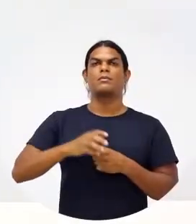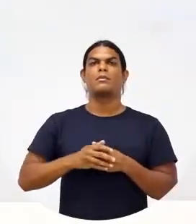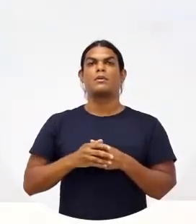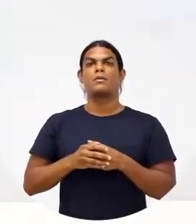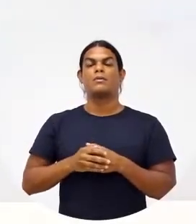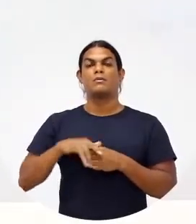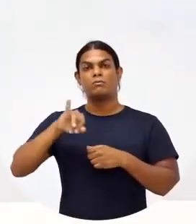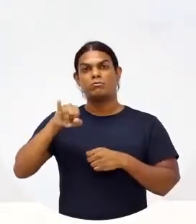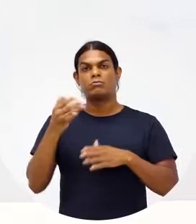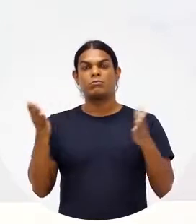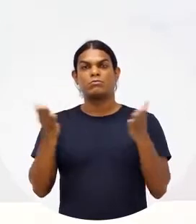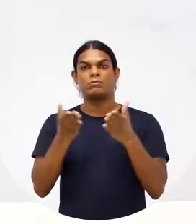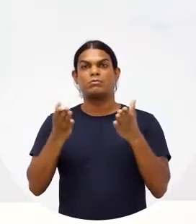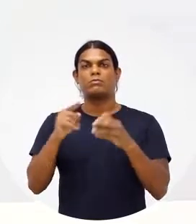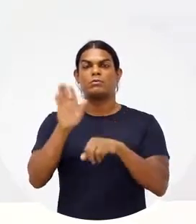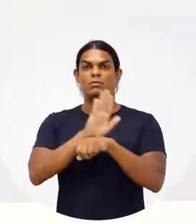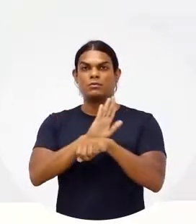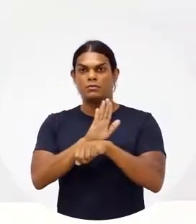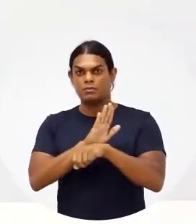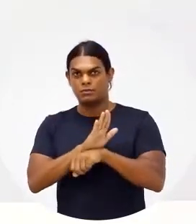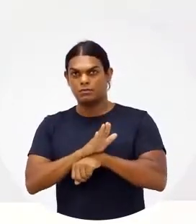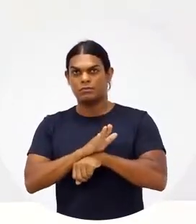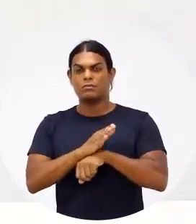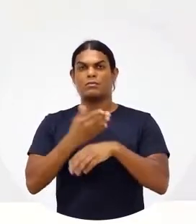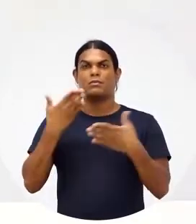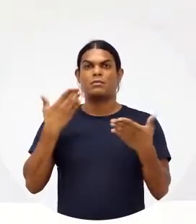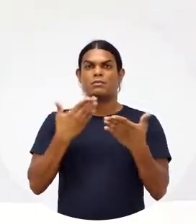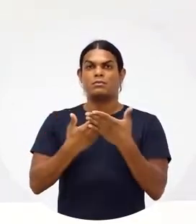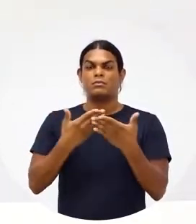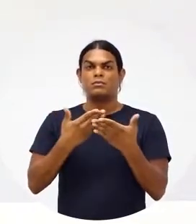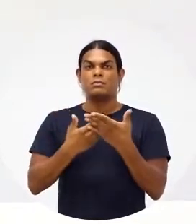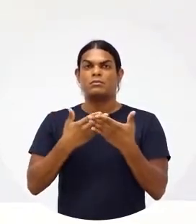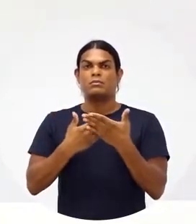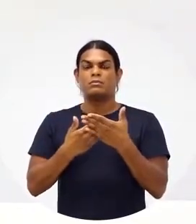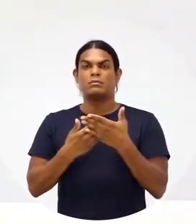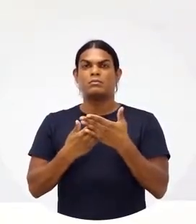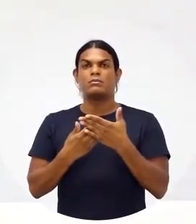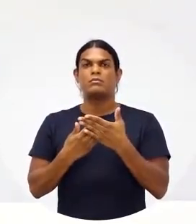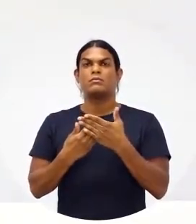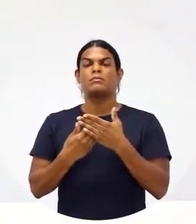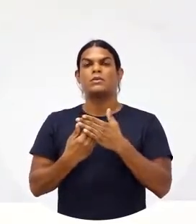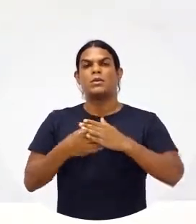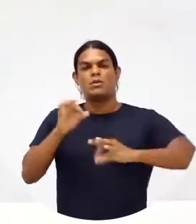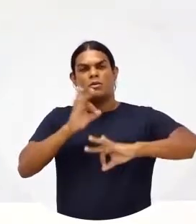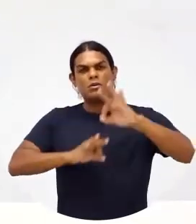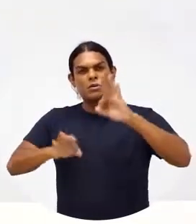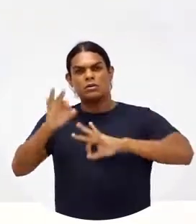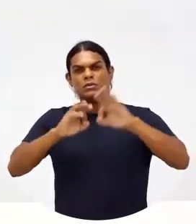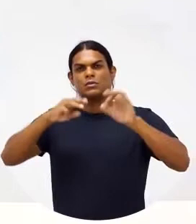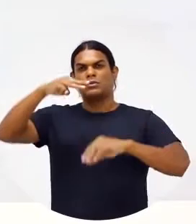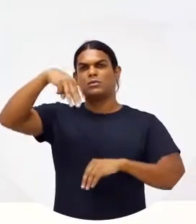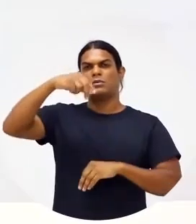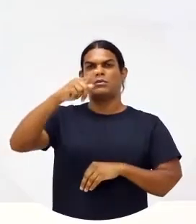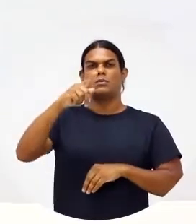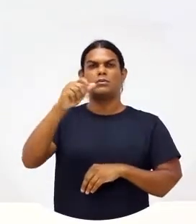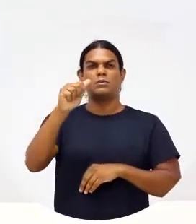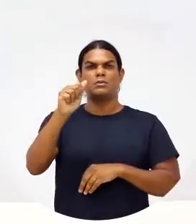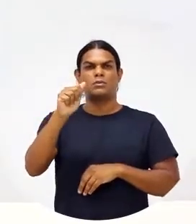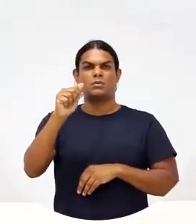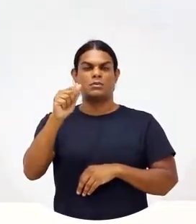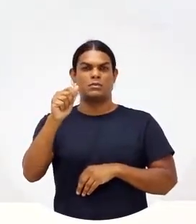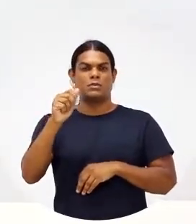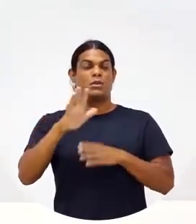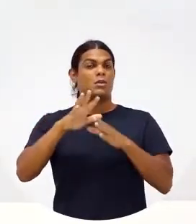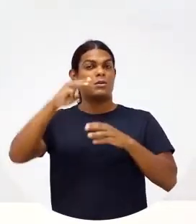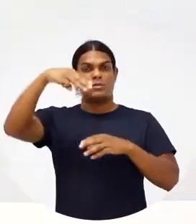este momento da videoaula para falarmos um pouco sobre a elaboração do mapa de risco, tentar esclarecer qualquer dúvida que tenha